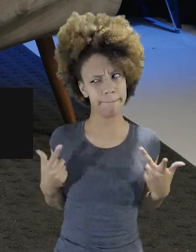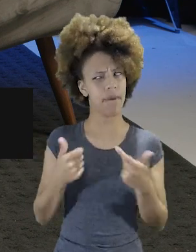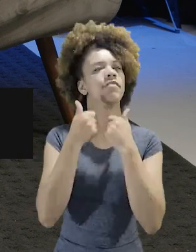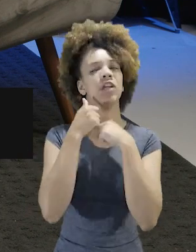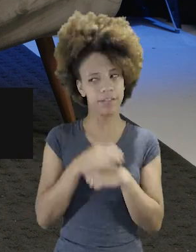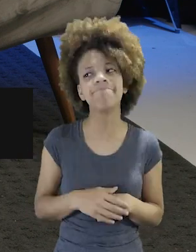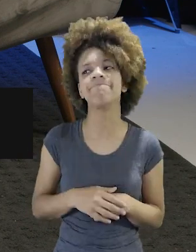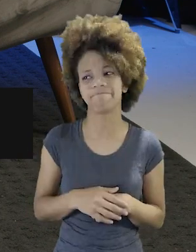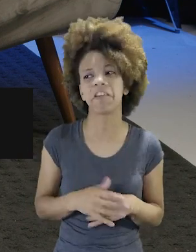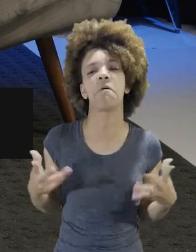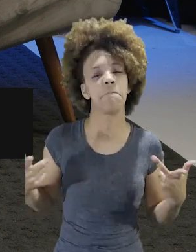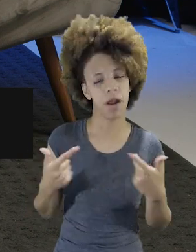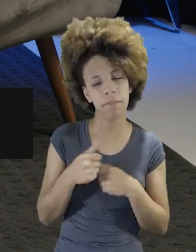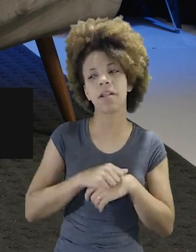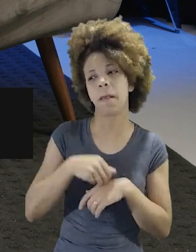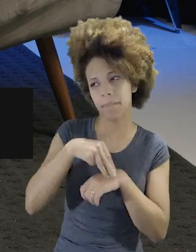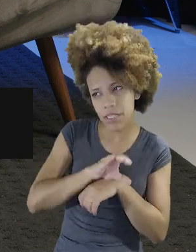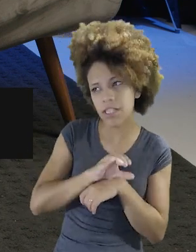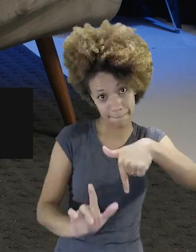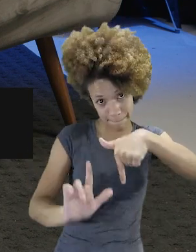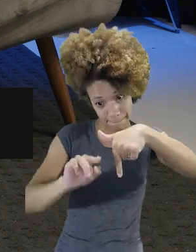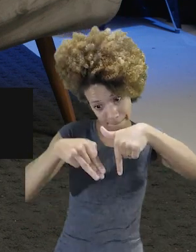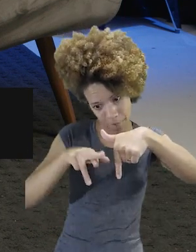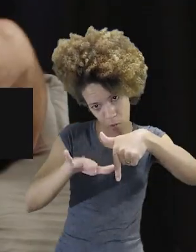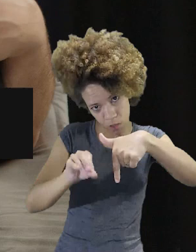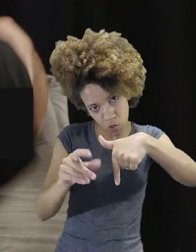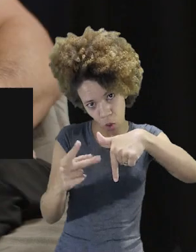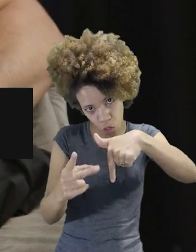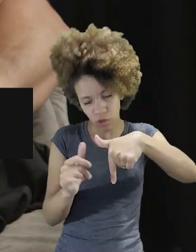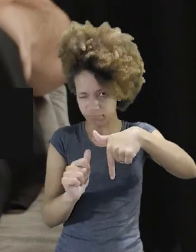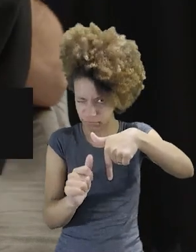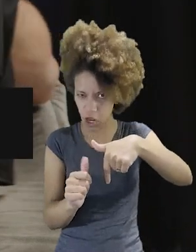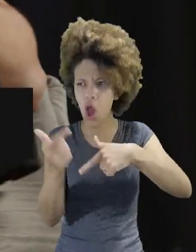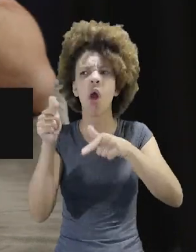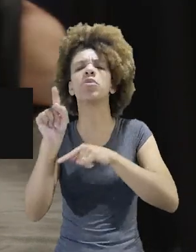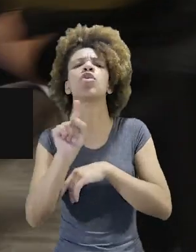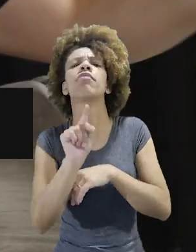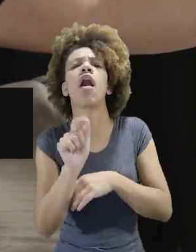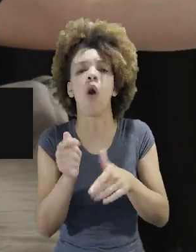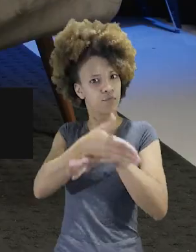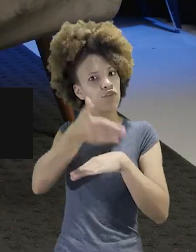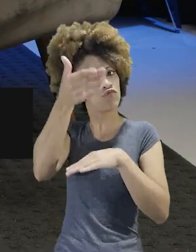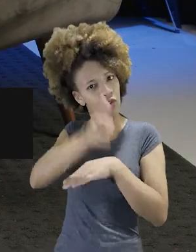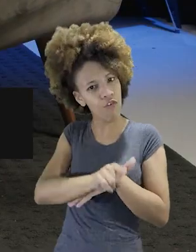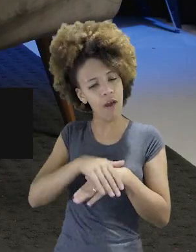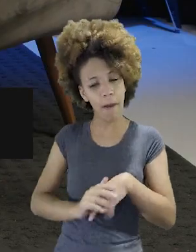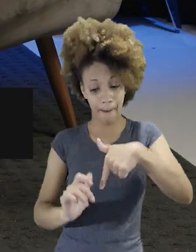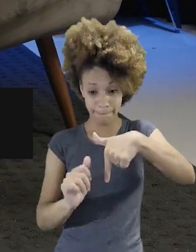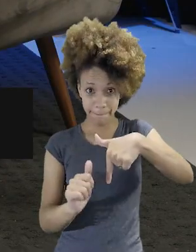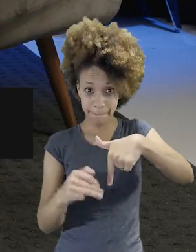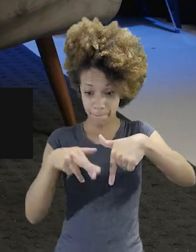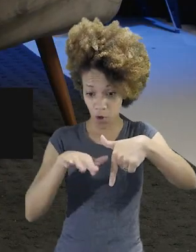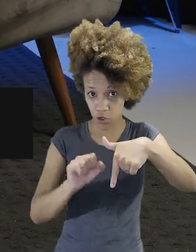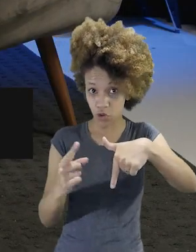brilhante aquele odor não fica compra para tua família e começa a cantar rap tá aqui ó se